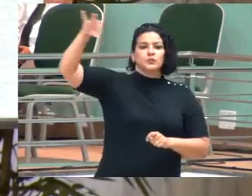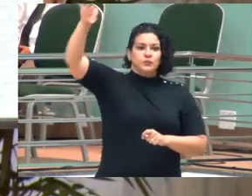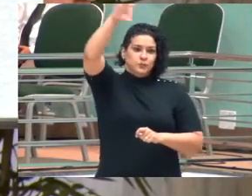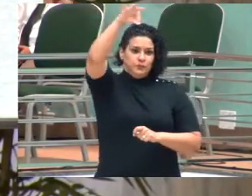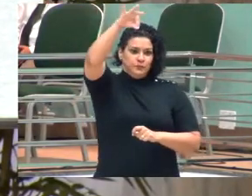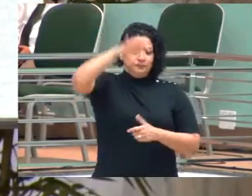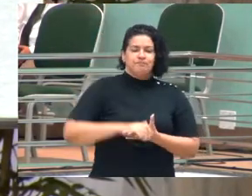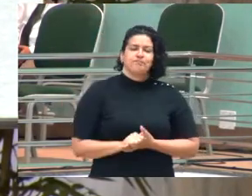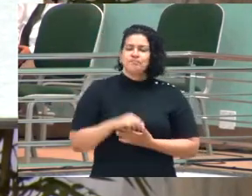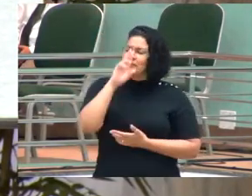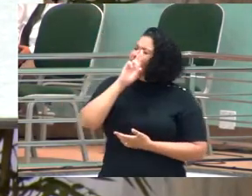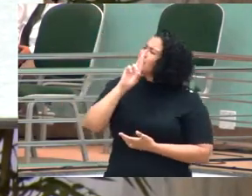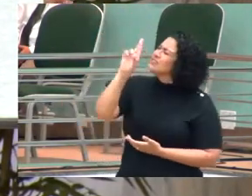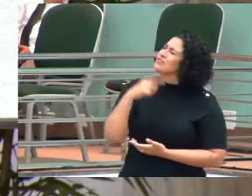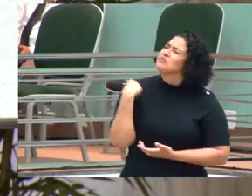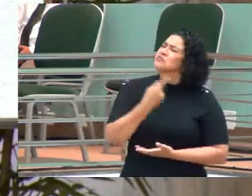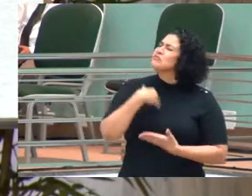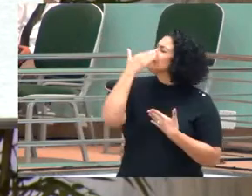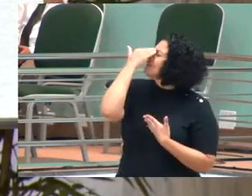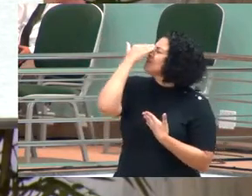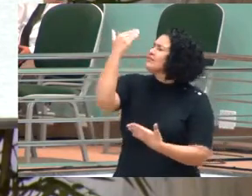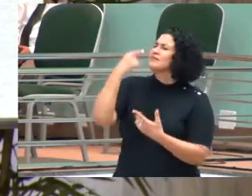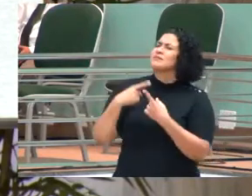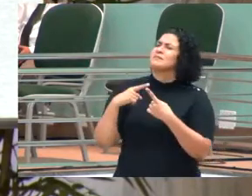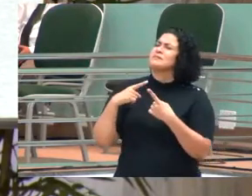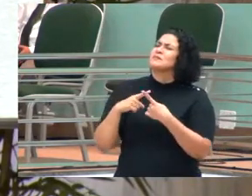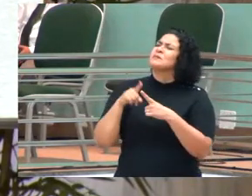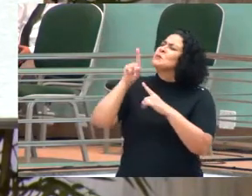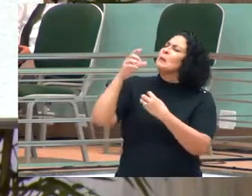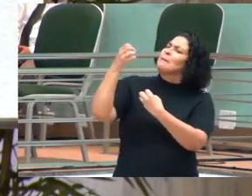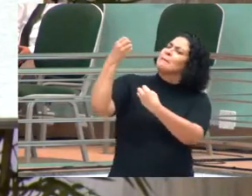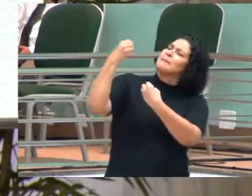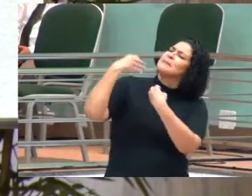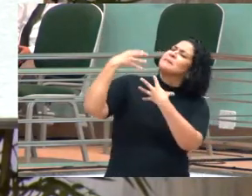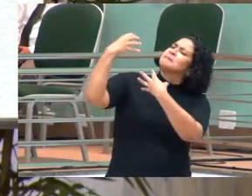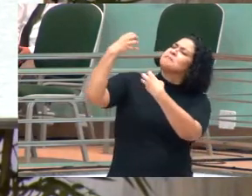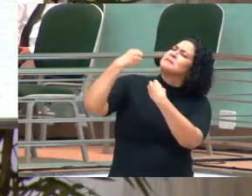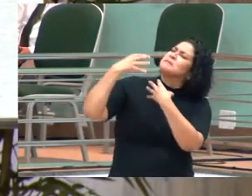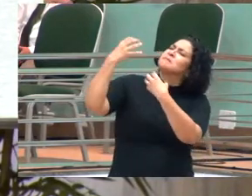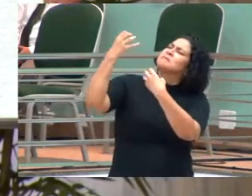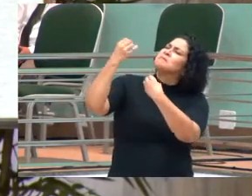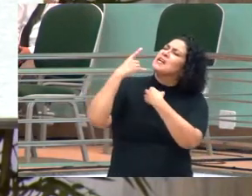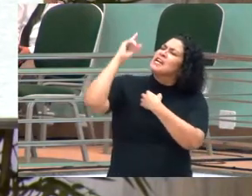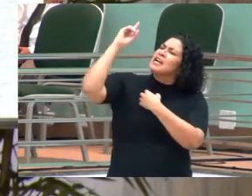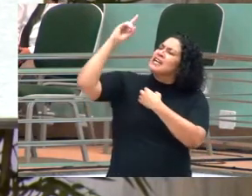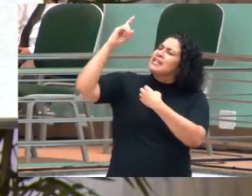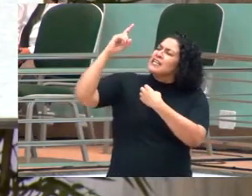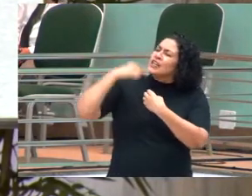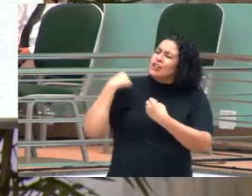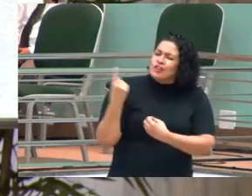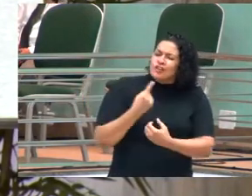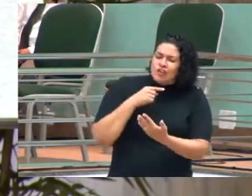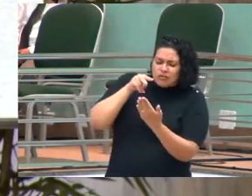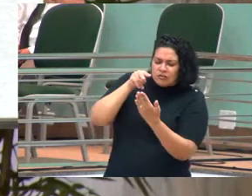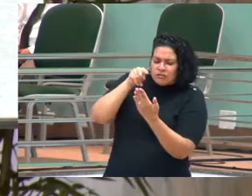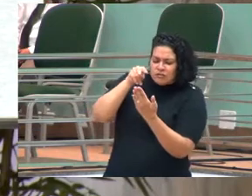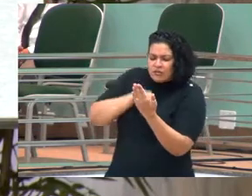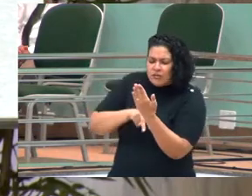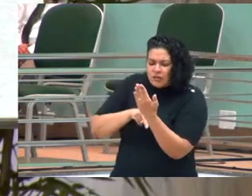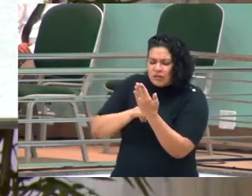e ela é eficaz. E ela penetra o nosso coração, ó Deus. Ela entra dentro das nossas vidas e